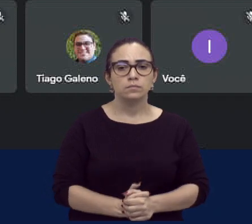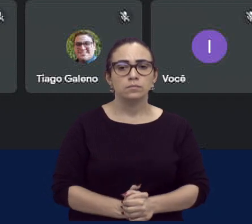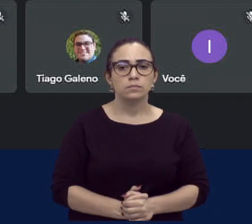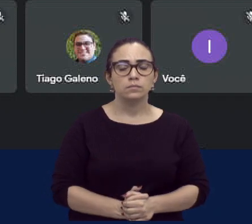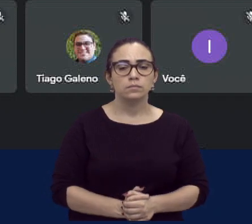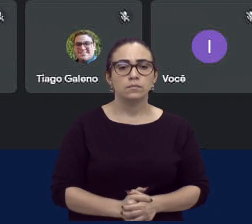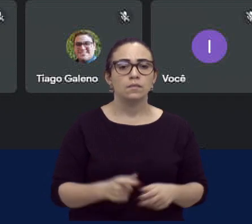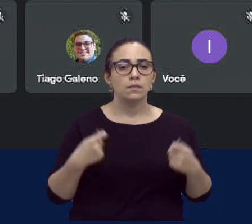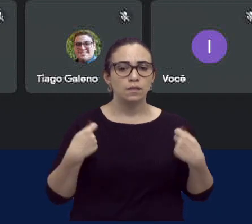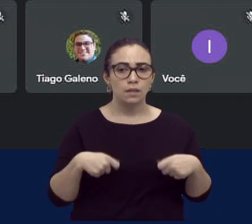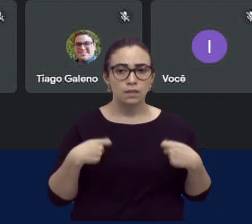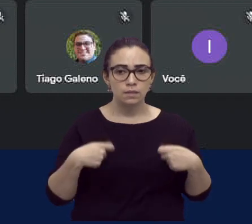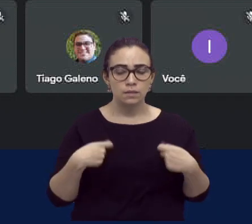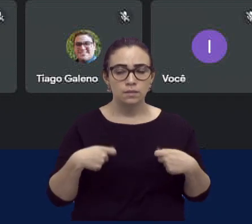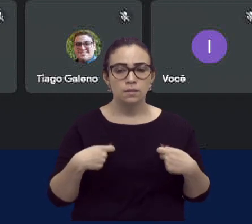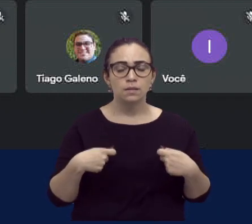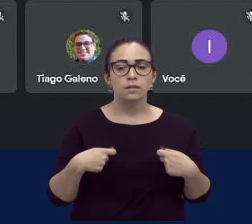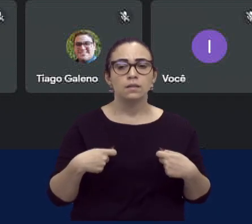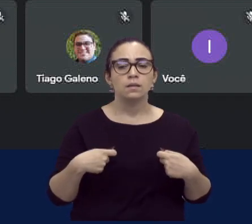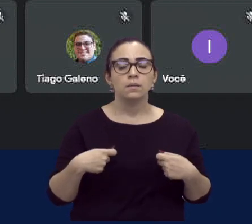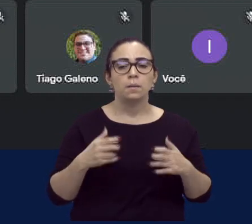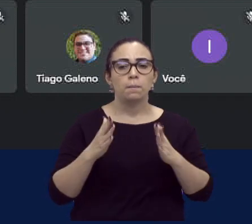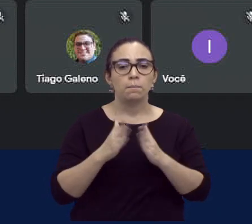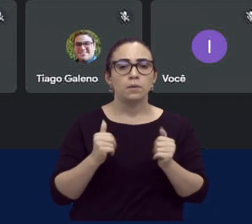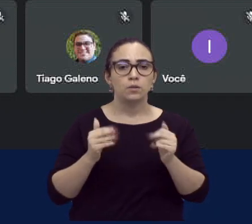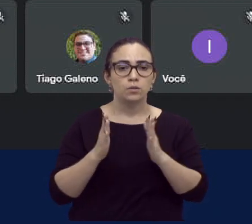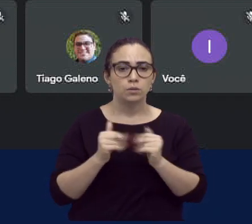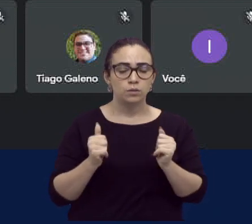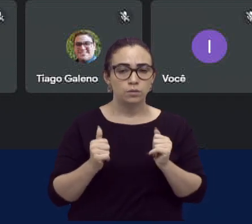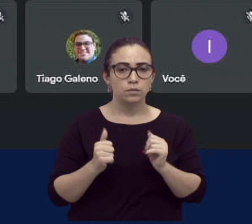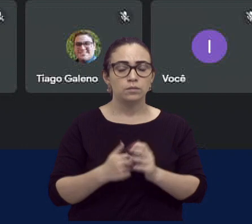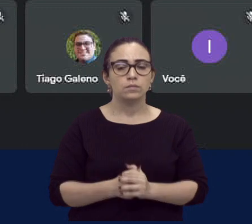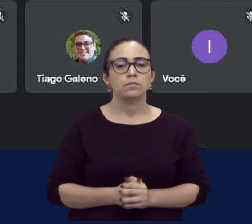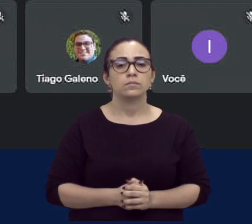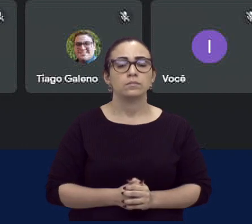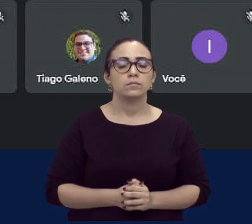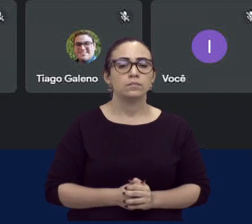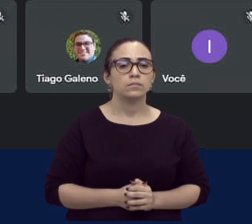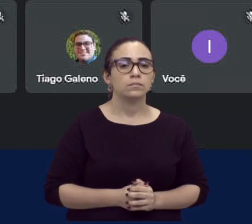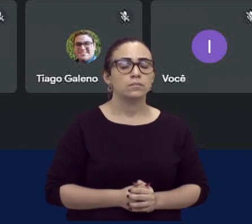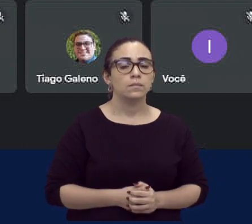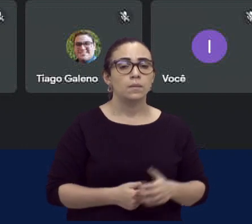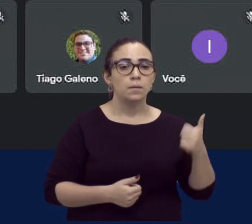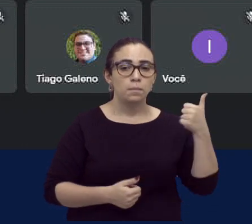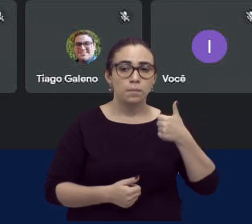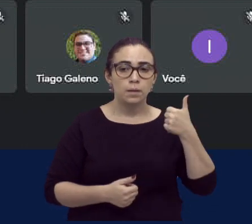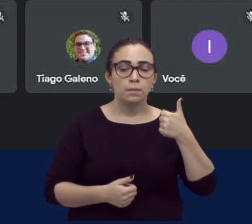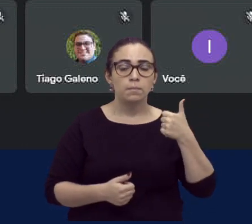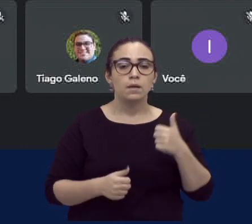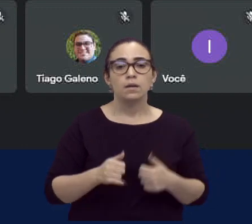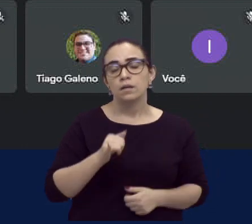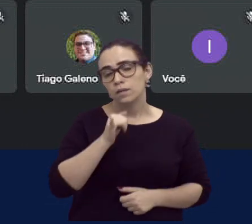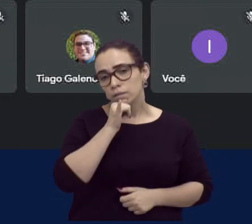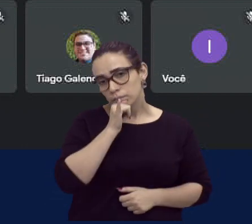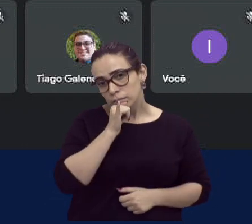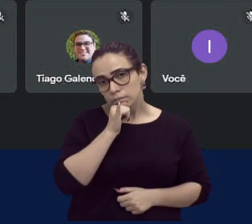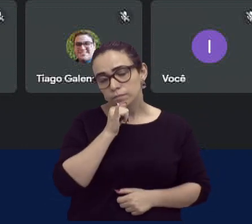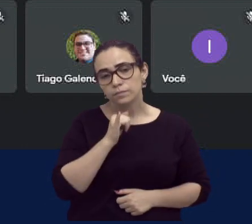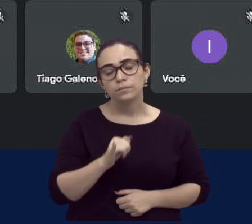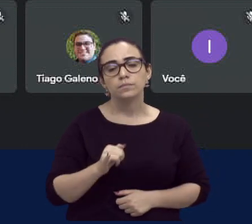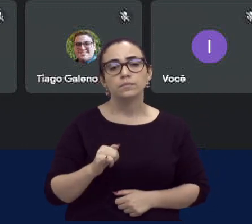as necessidades e os pedidos. Então, a gente tem aqui no primeiro momento um exemplo que